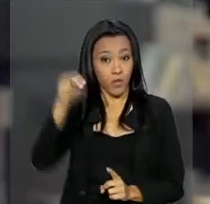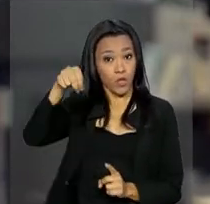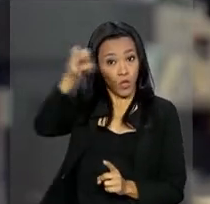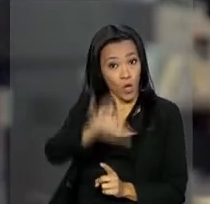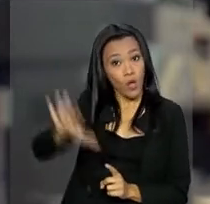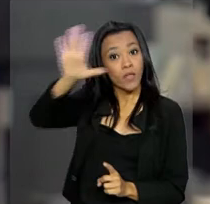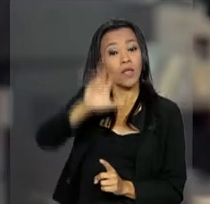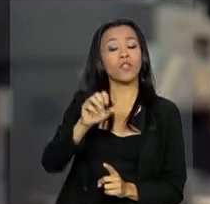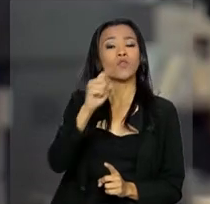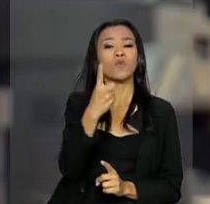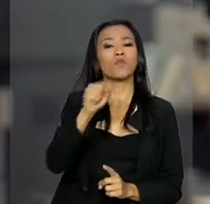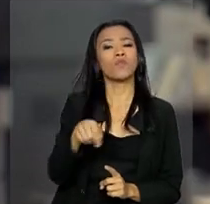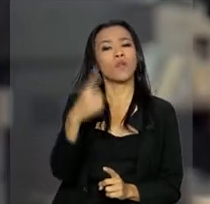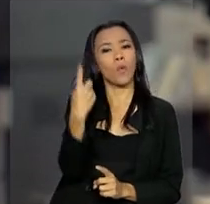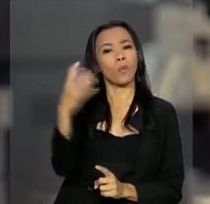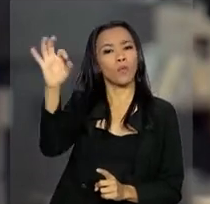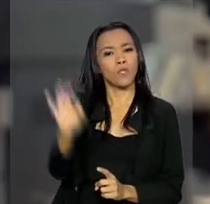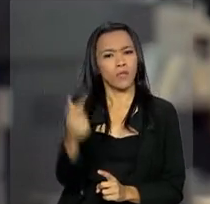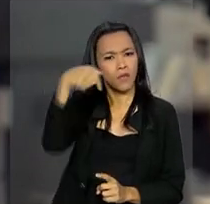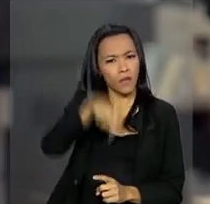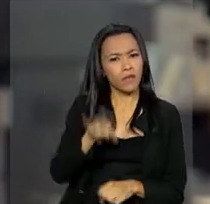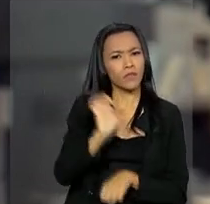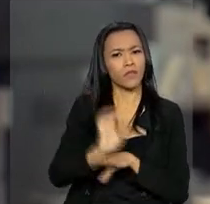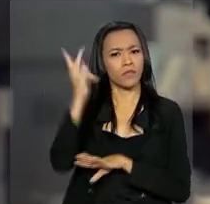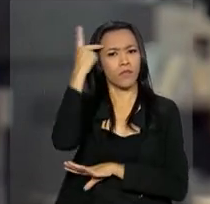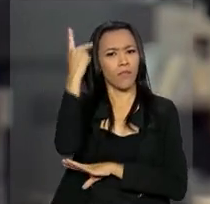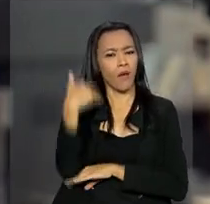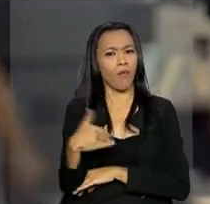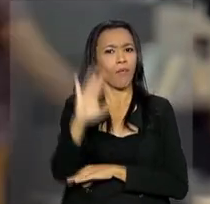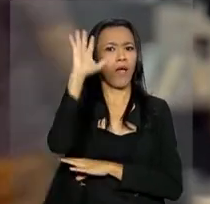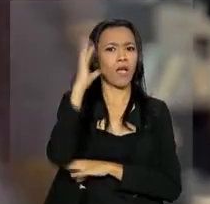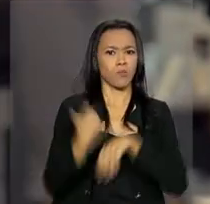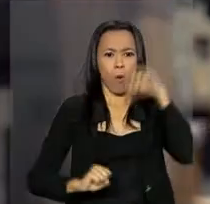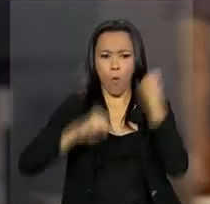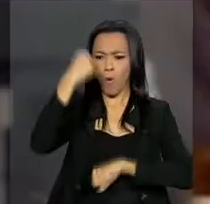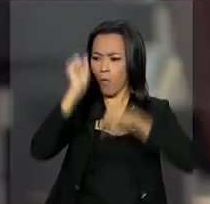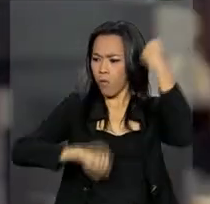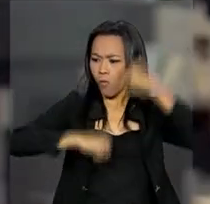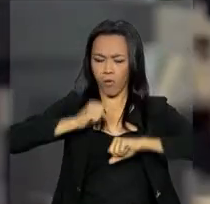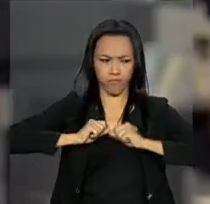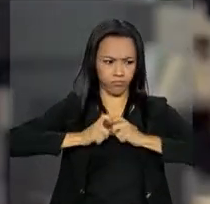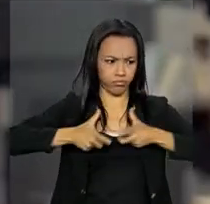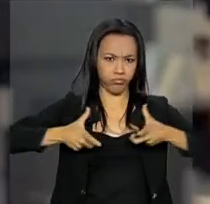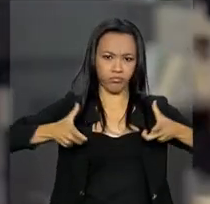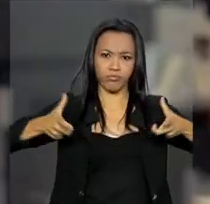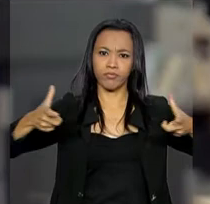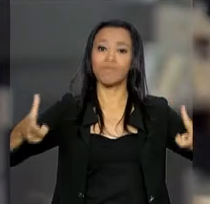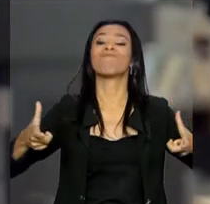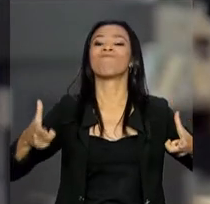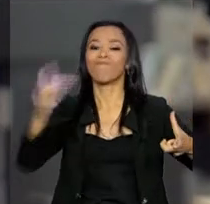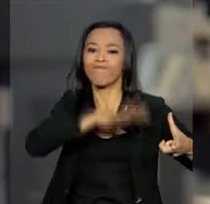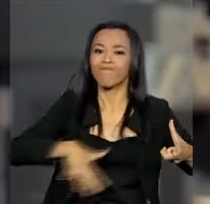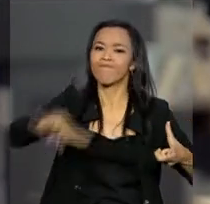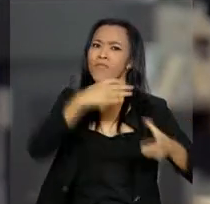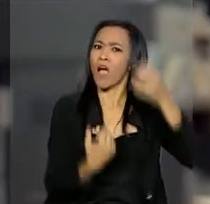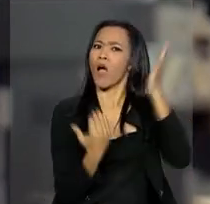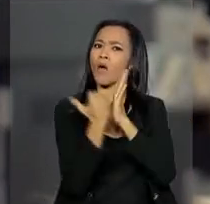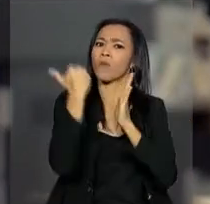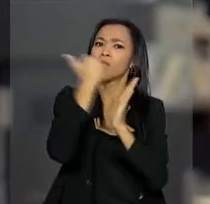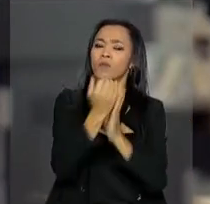1,1 por cento e aqui no estado de são paulo o mais industrializado do país a produção industrial cresceu